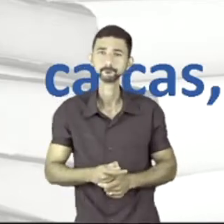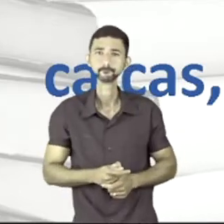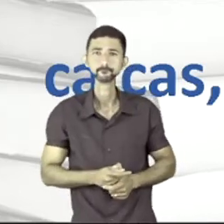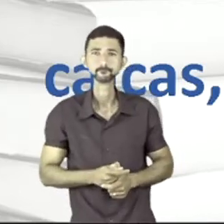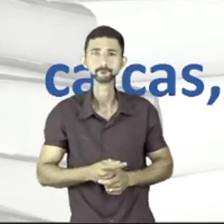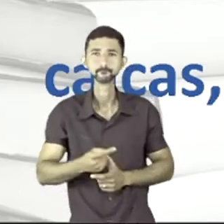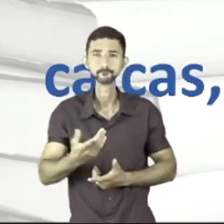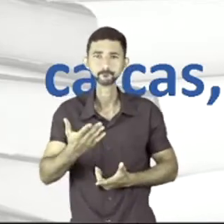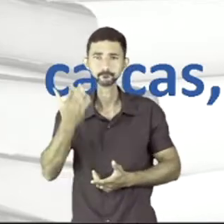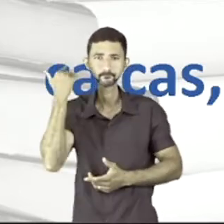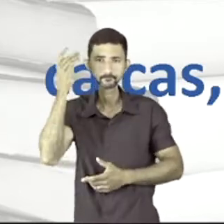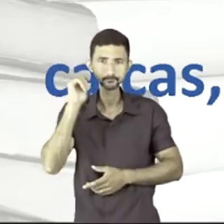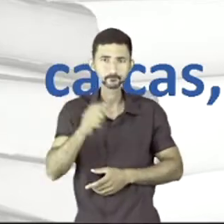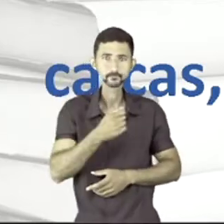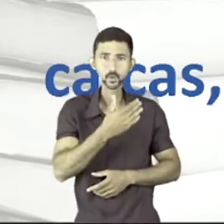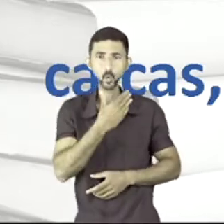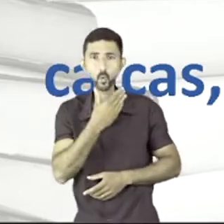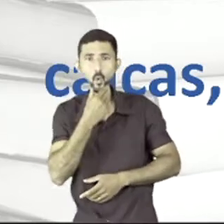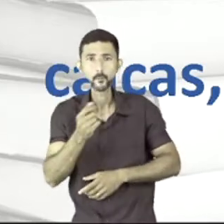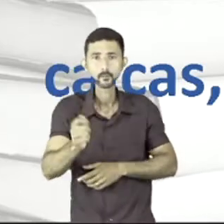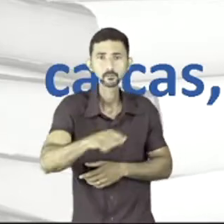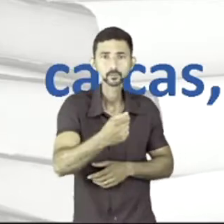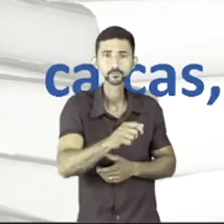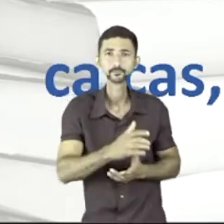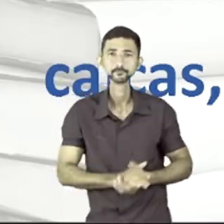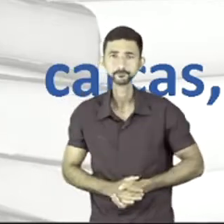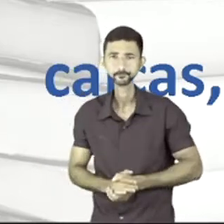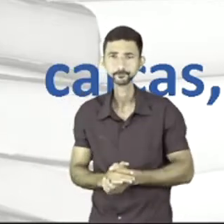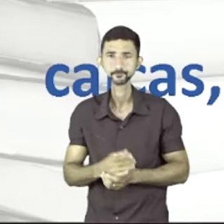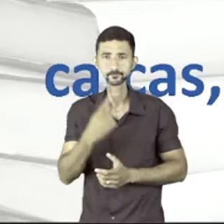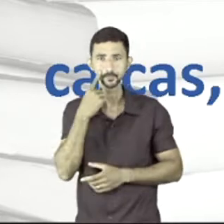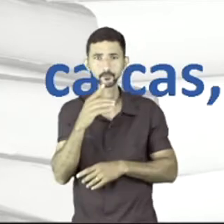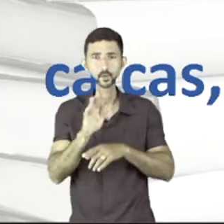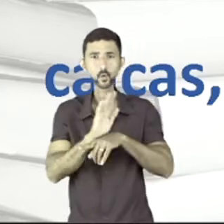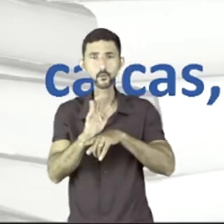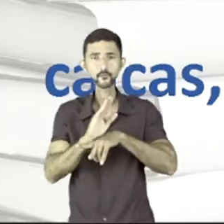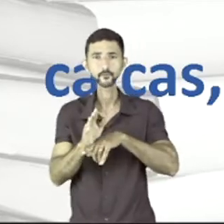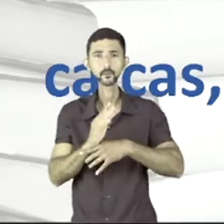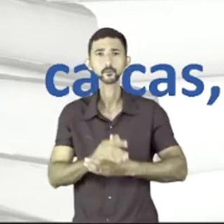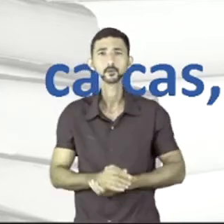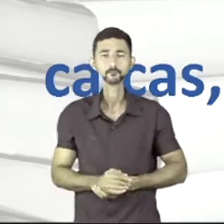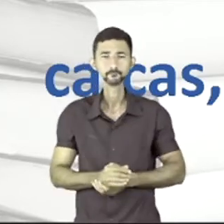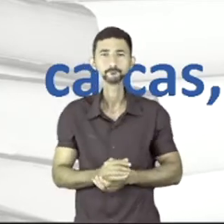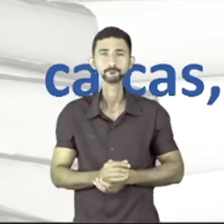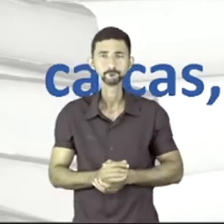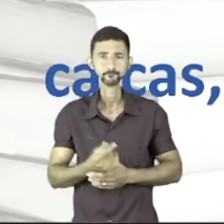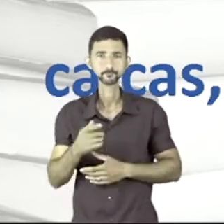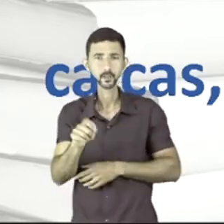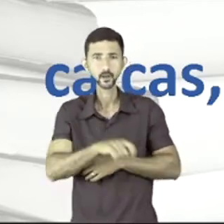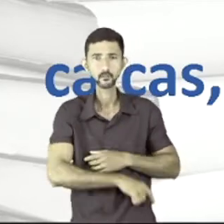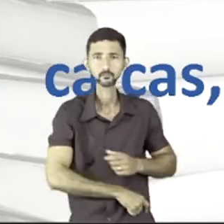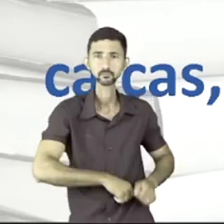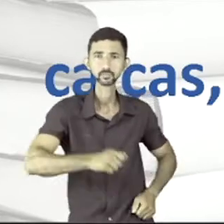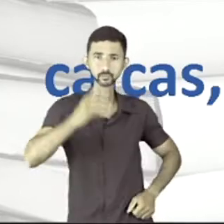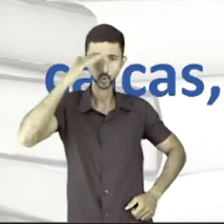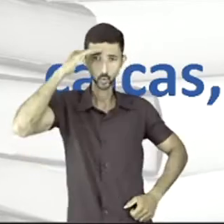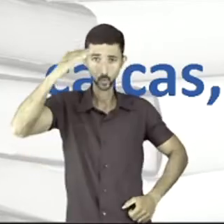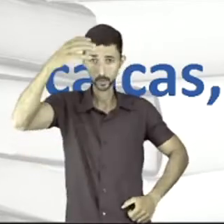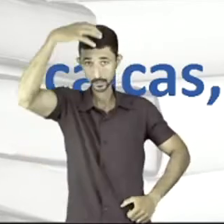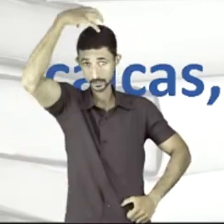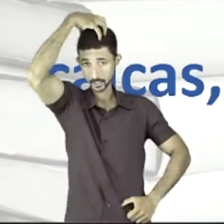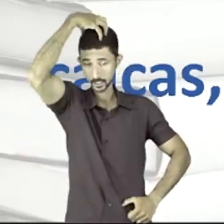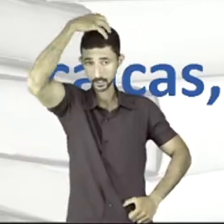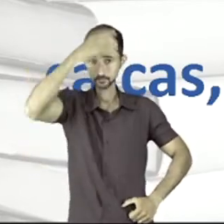dos antigos mosqueteiros. Vocês já ouviram falar no filme, né? Dos Três Mosqueteiros, que são a guarda real, né? A guarda